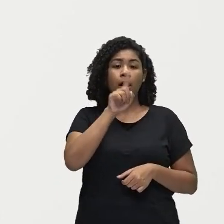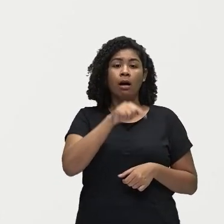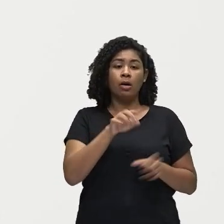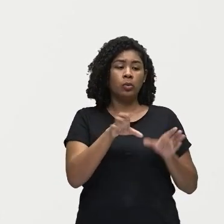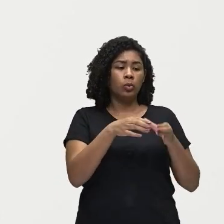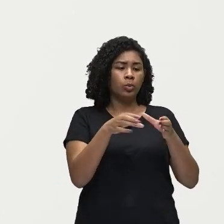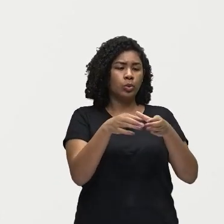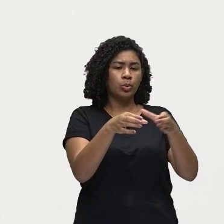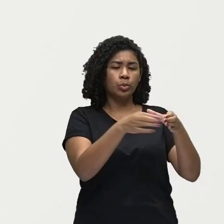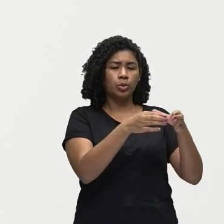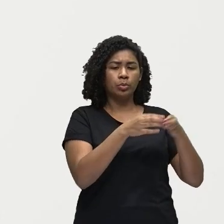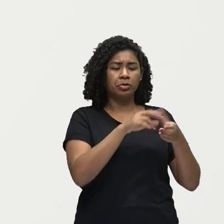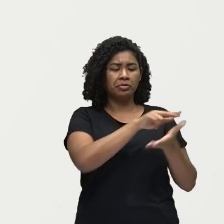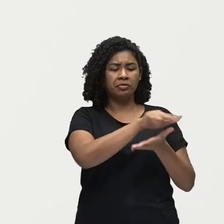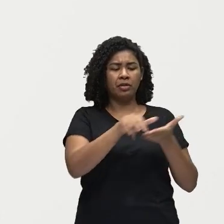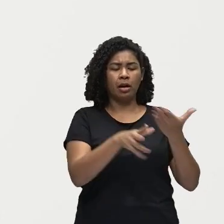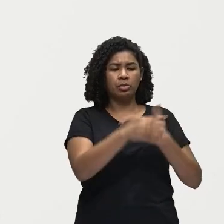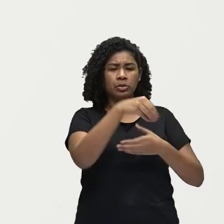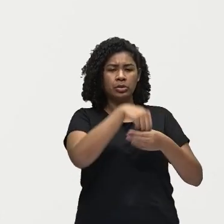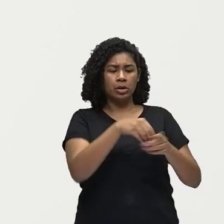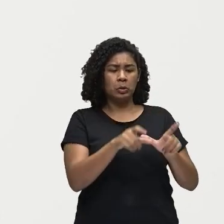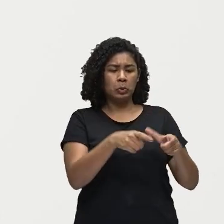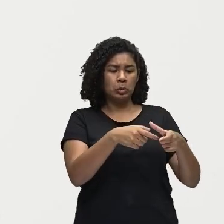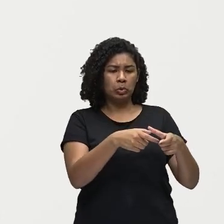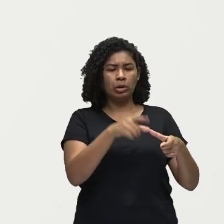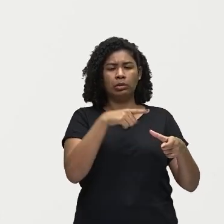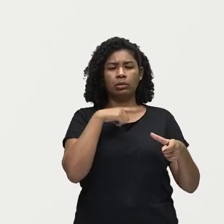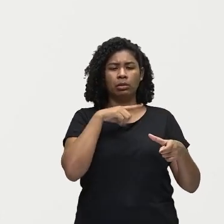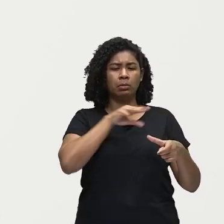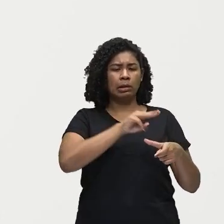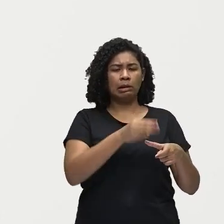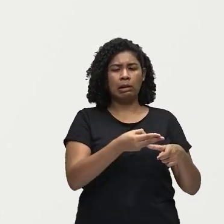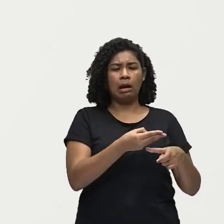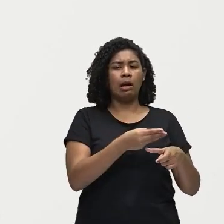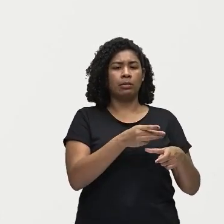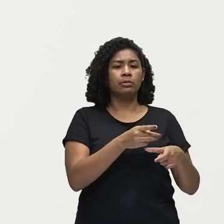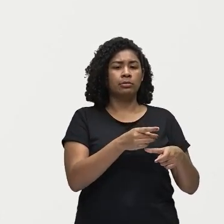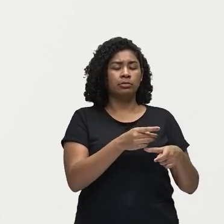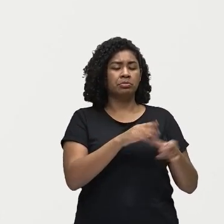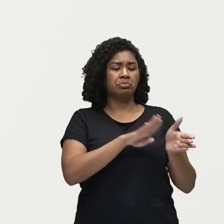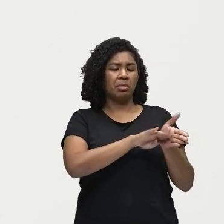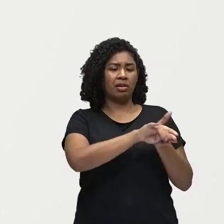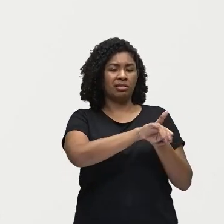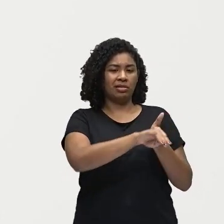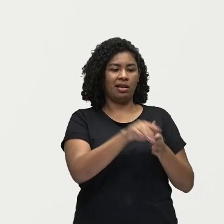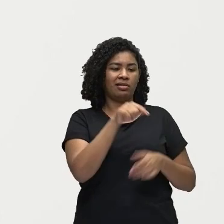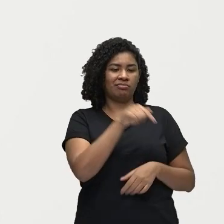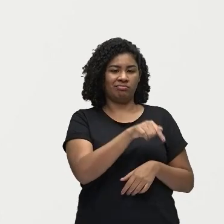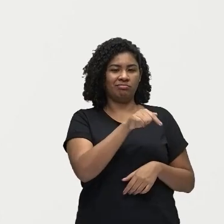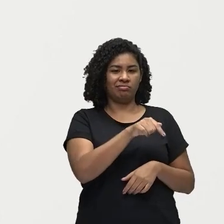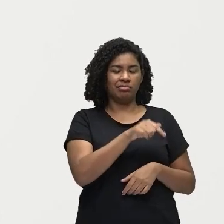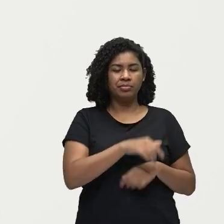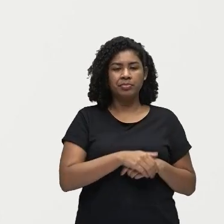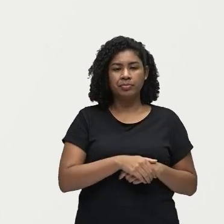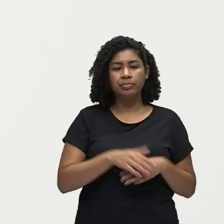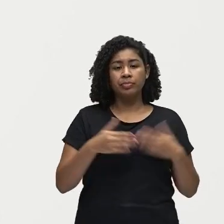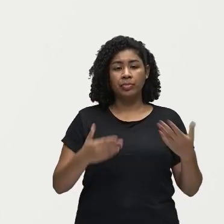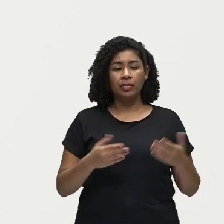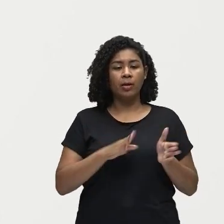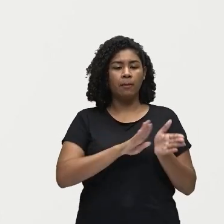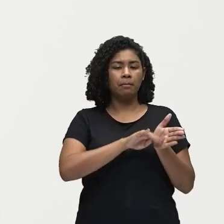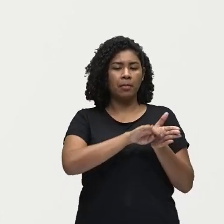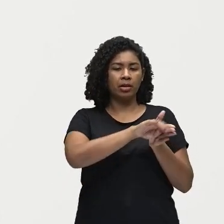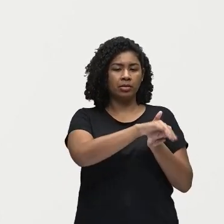de bactérias. Esse pontinho aí tem milhares de indivíduos, né? Milhares de bactérias. Então, as bactérias,